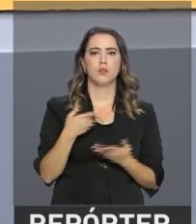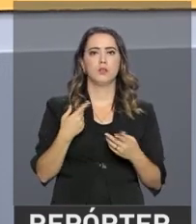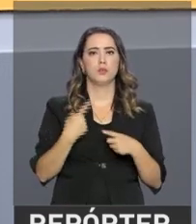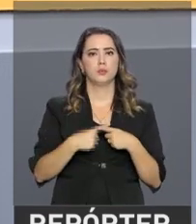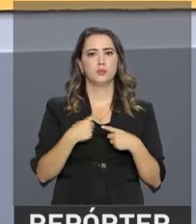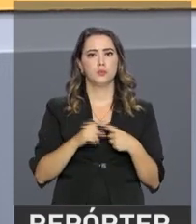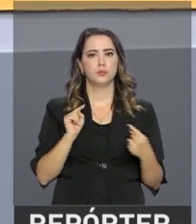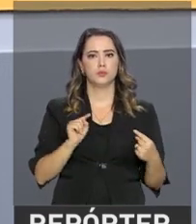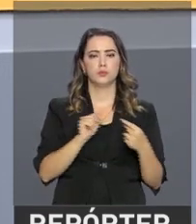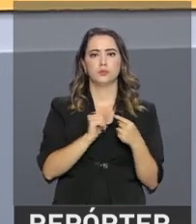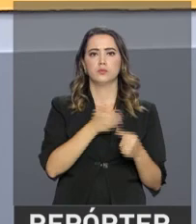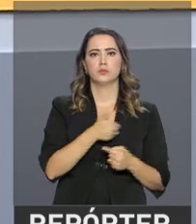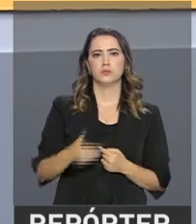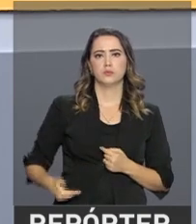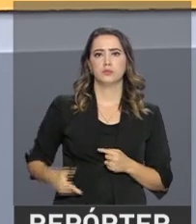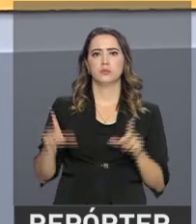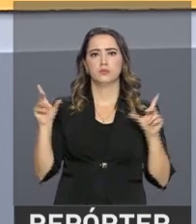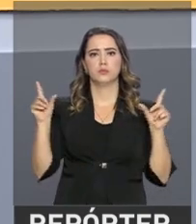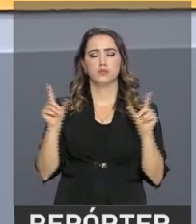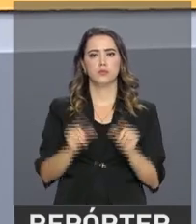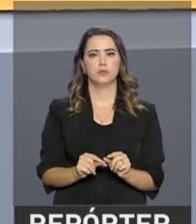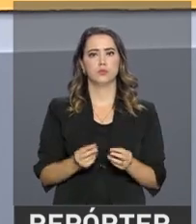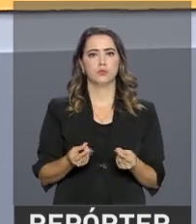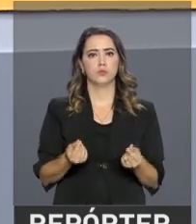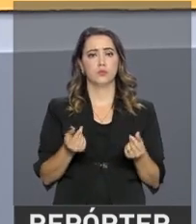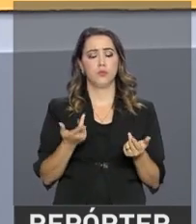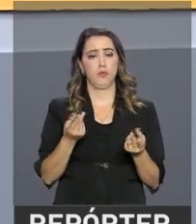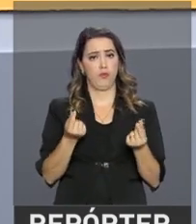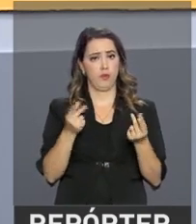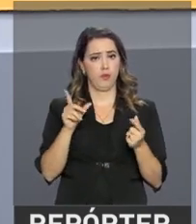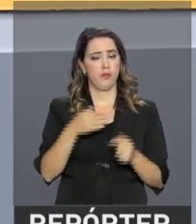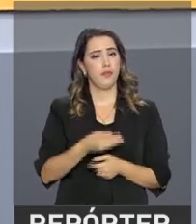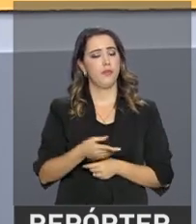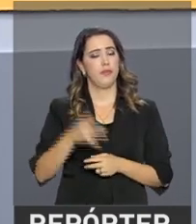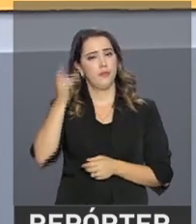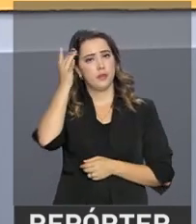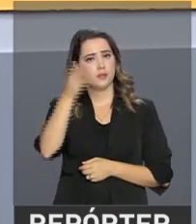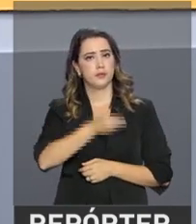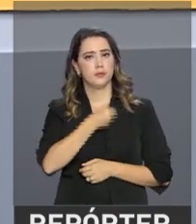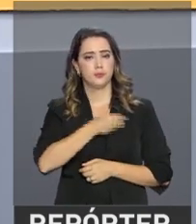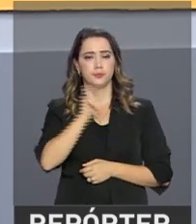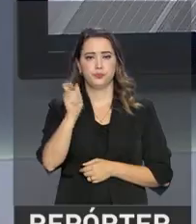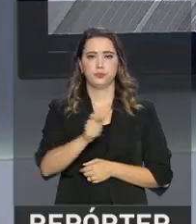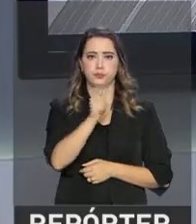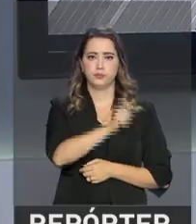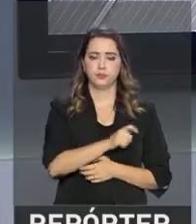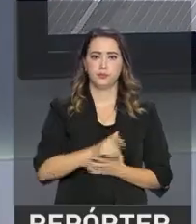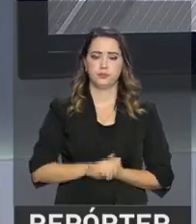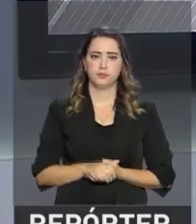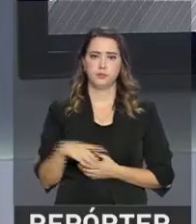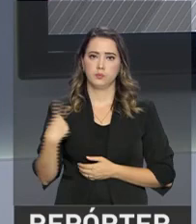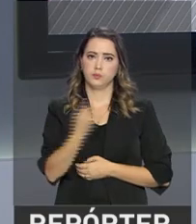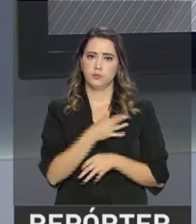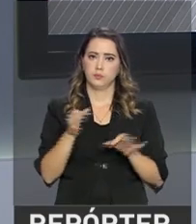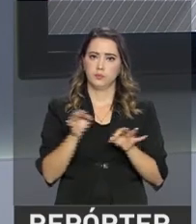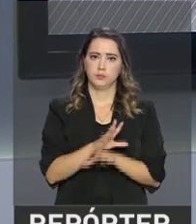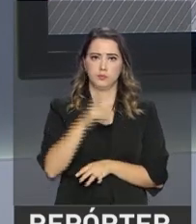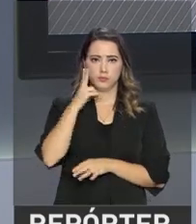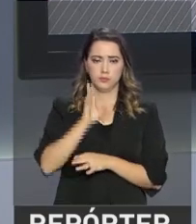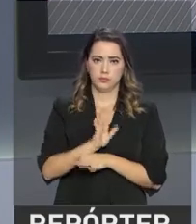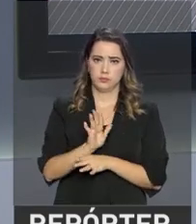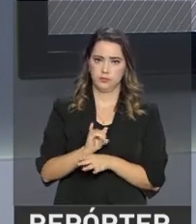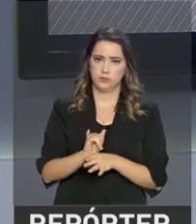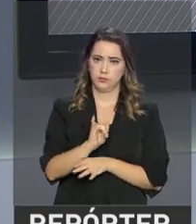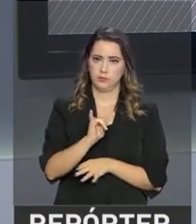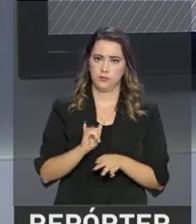atende os objetivos do governo federal de reduzir custos e facilitar a vida do brasileiro nós ficamos por aqui você pode